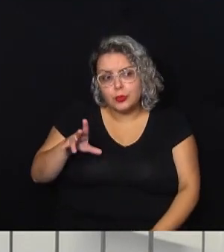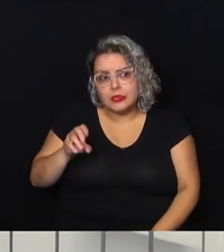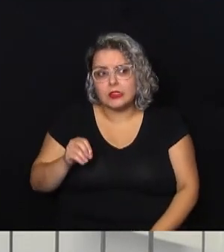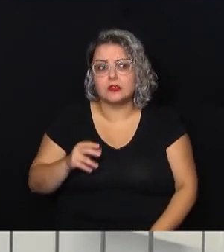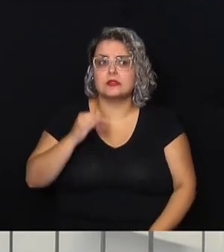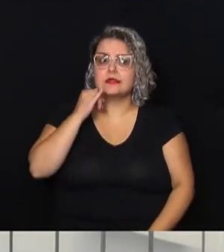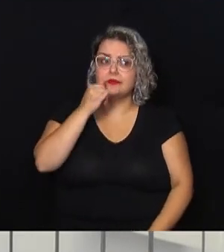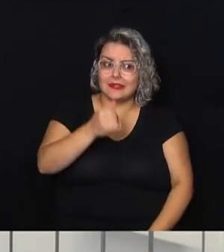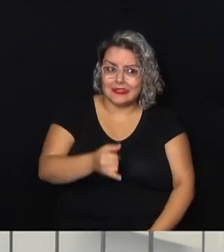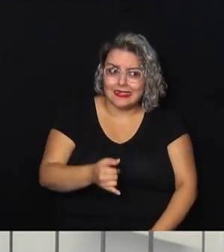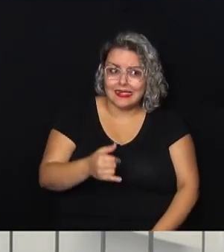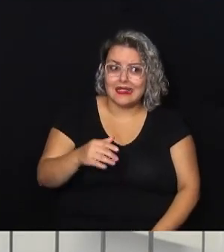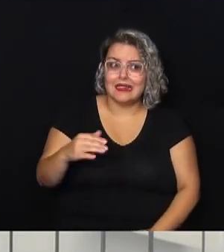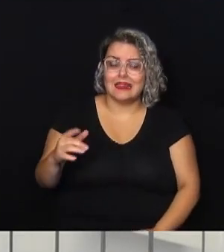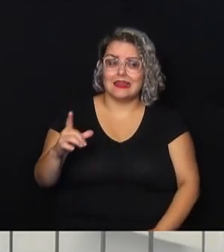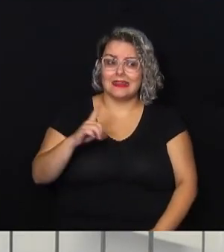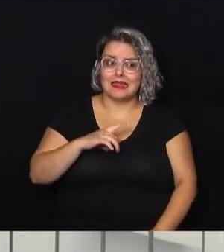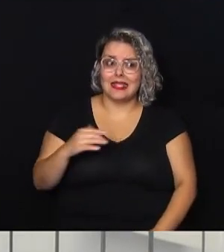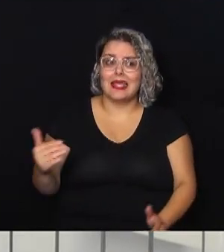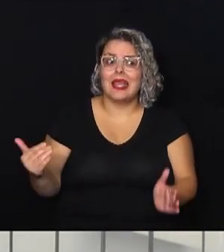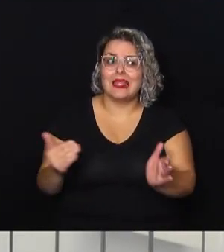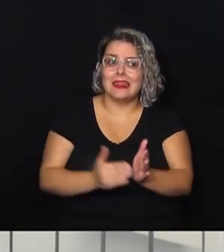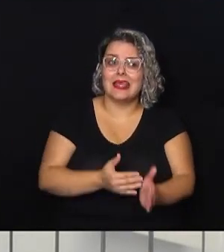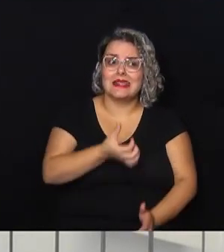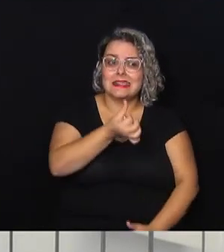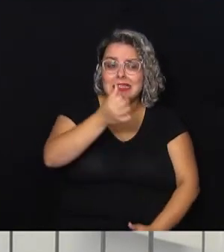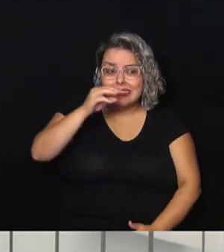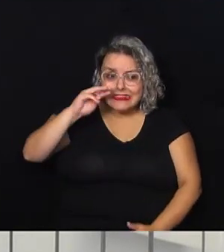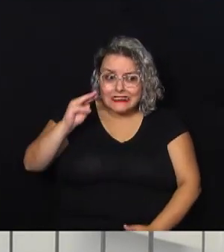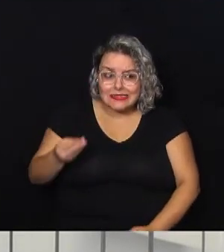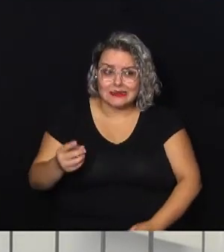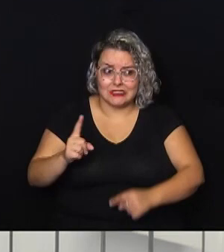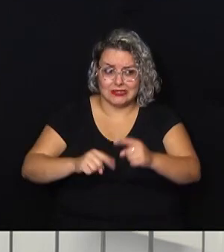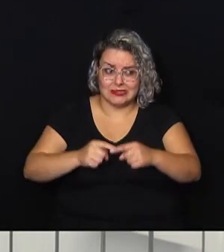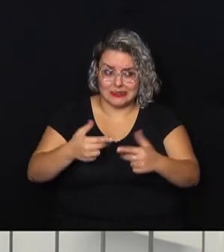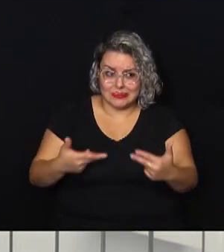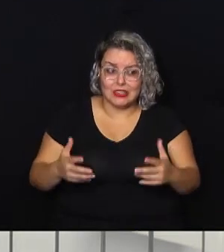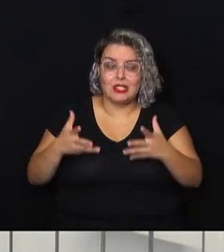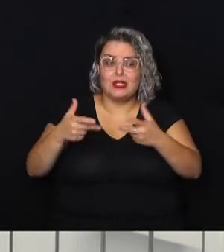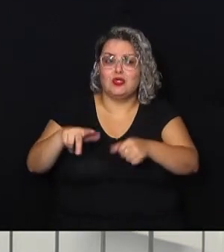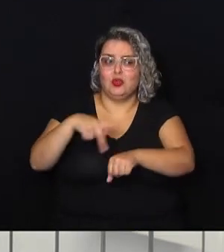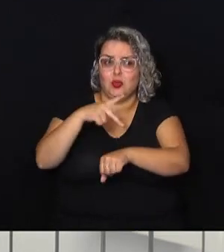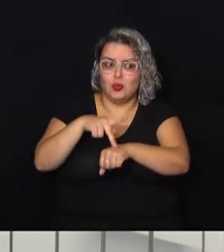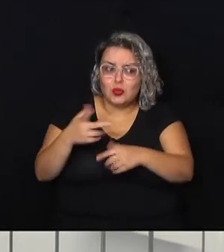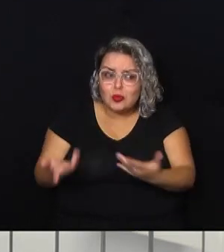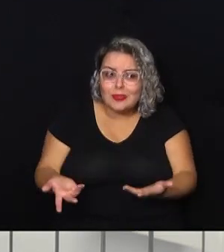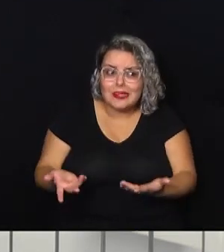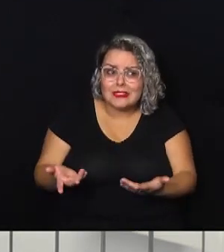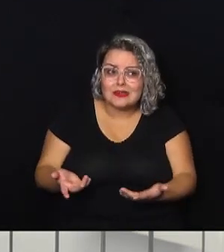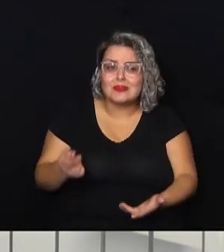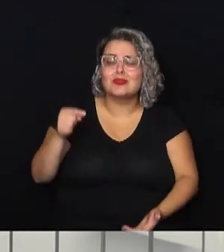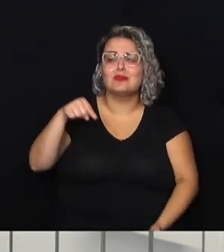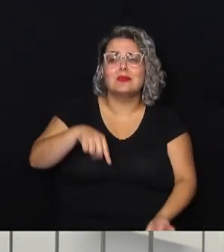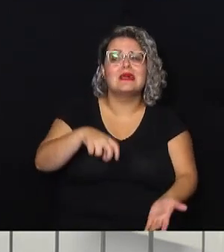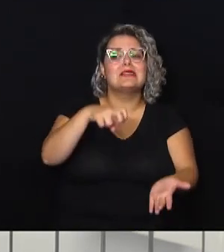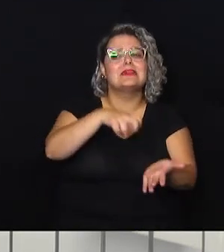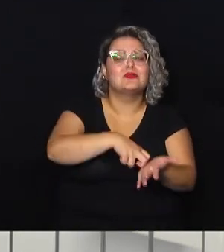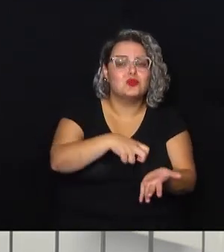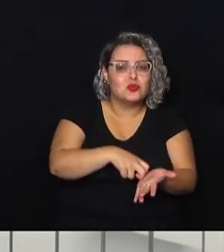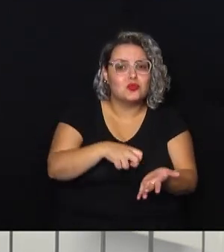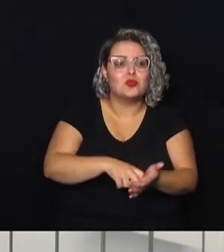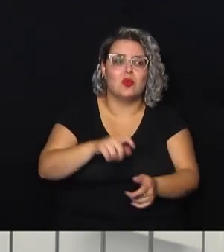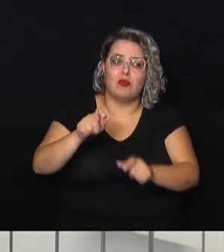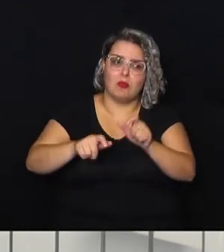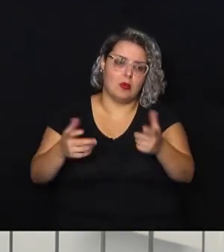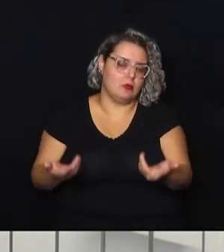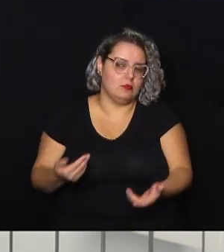até 6 milhões desses equipamentos em todo o país. Sobre essa punição para essas pessoas